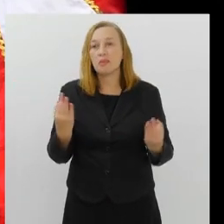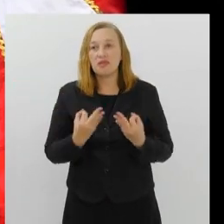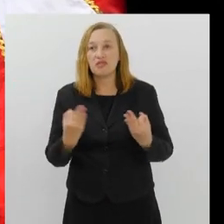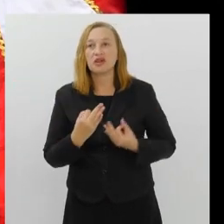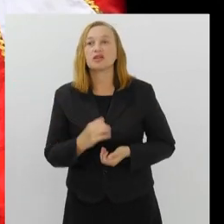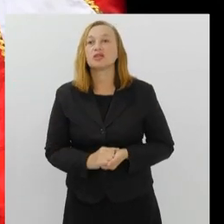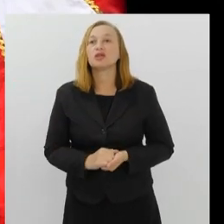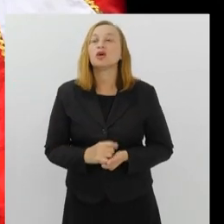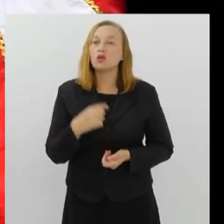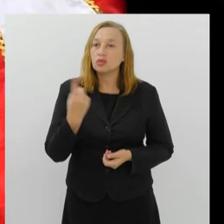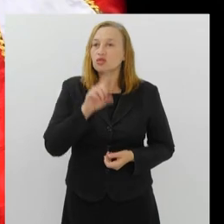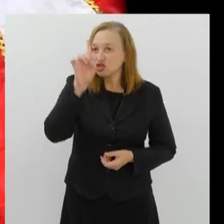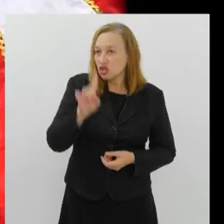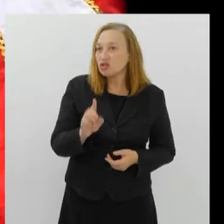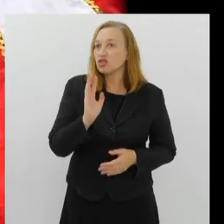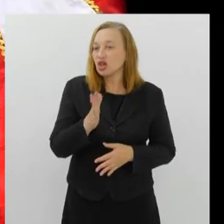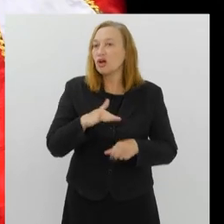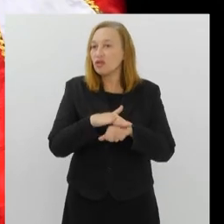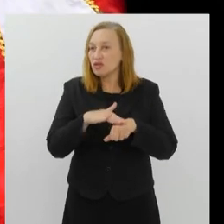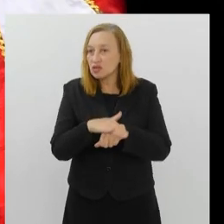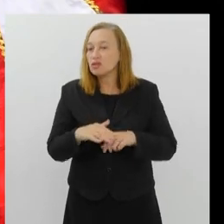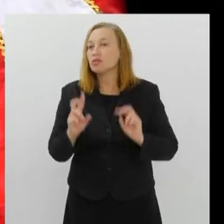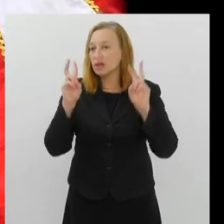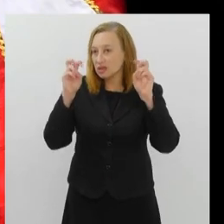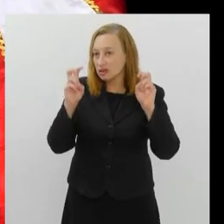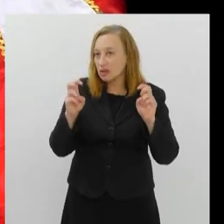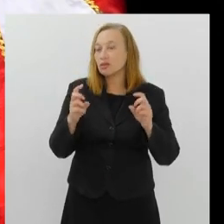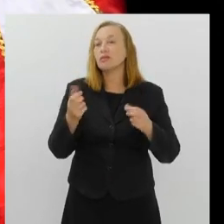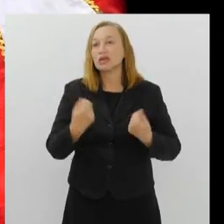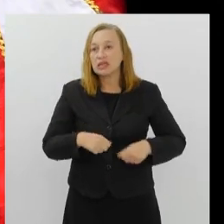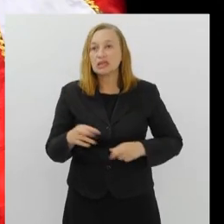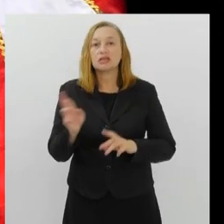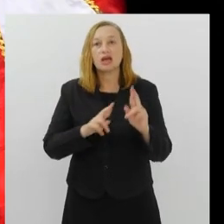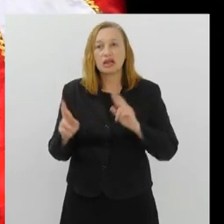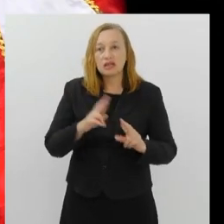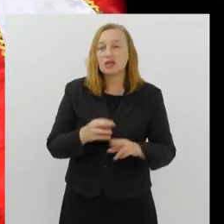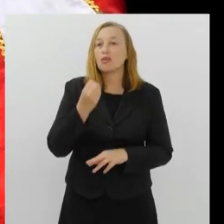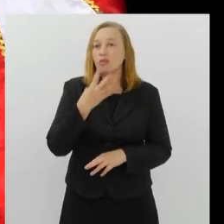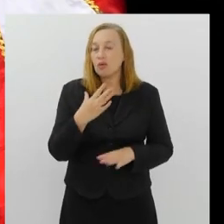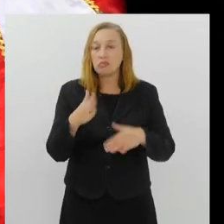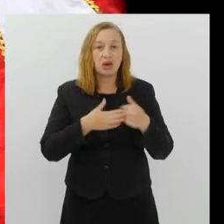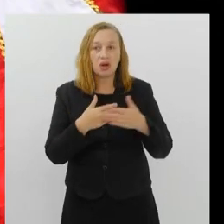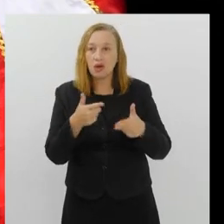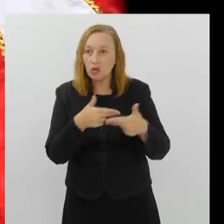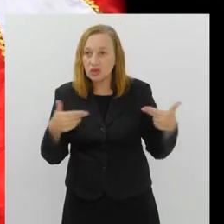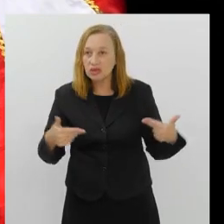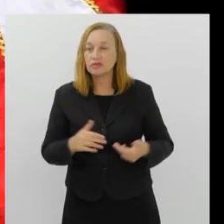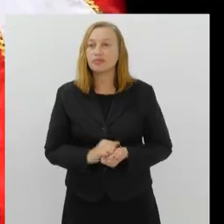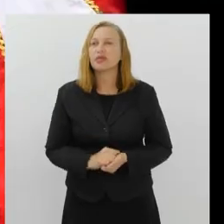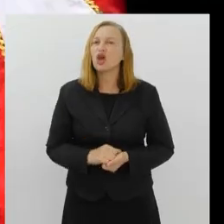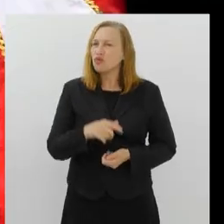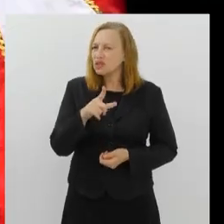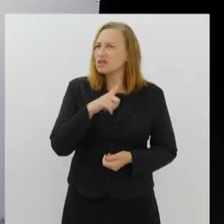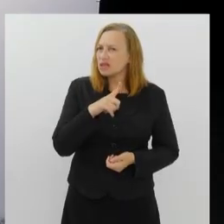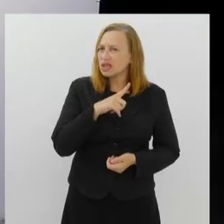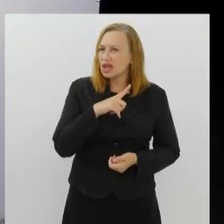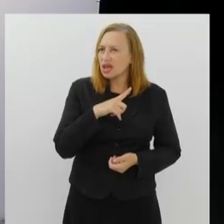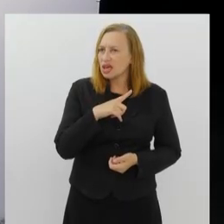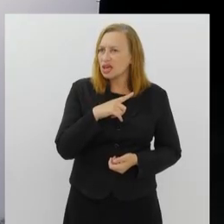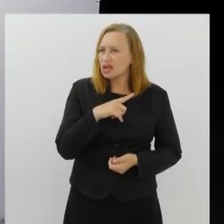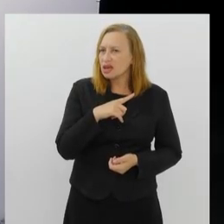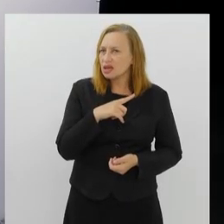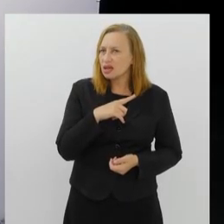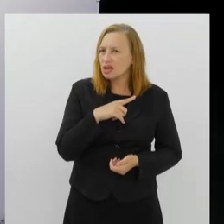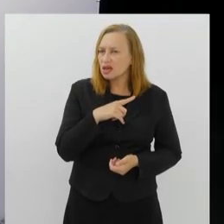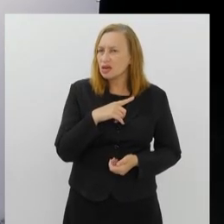É essencial isso. Nosso diretor já conversou até comigo sobre isso, que a gente tem que ter uma boa relação ali sempre para qualquer coisa. E você tem